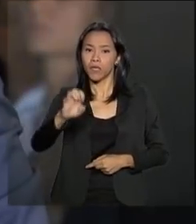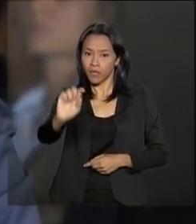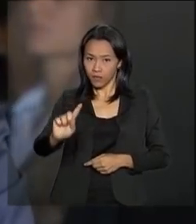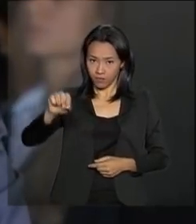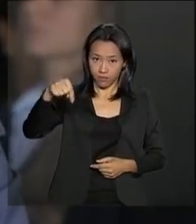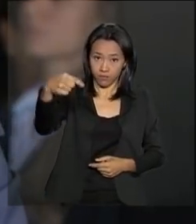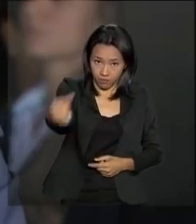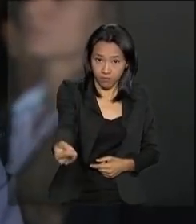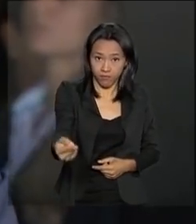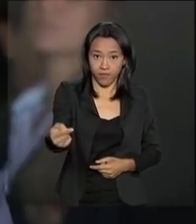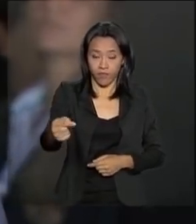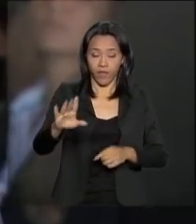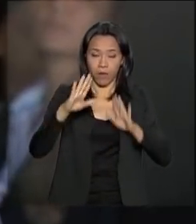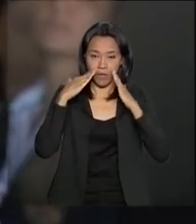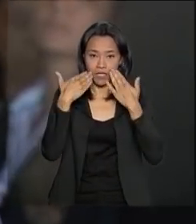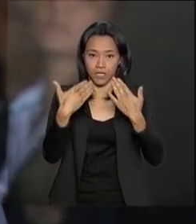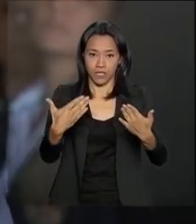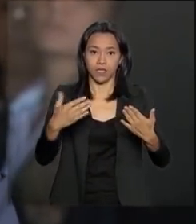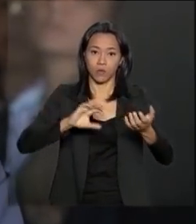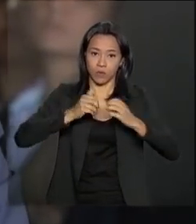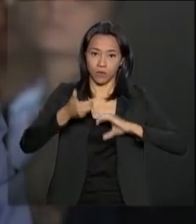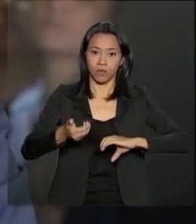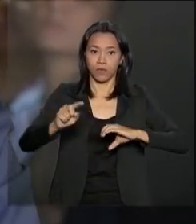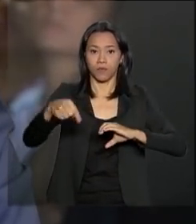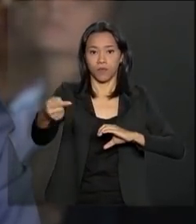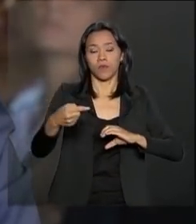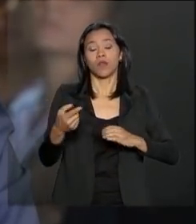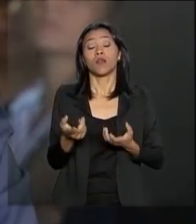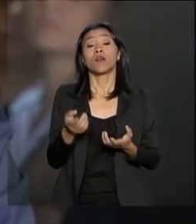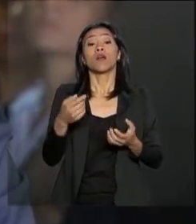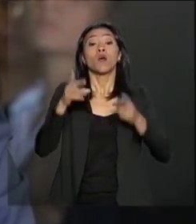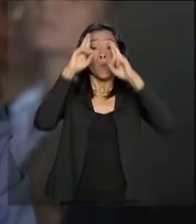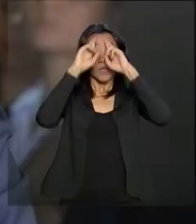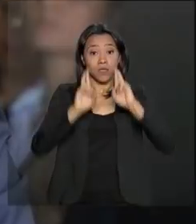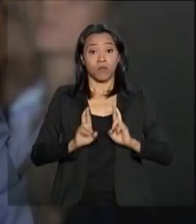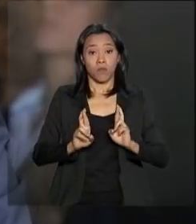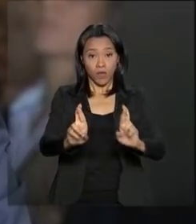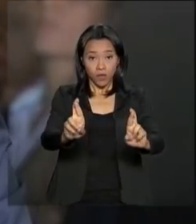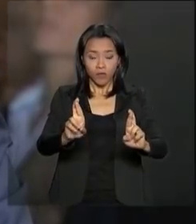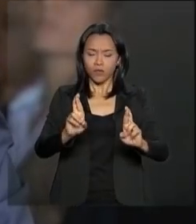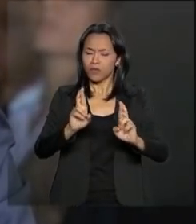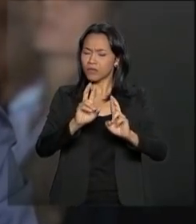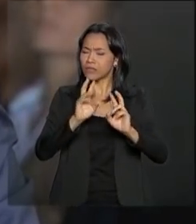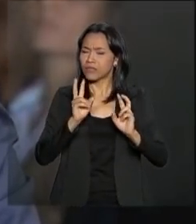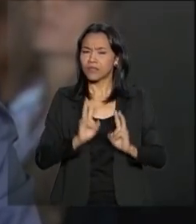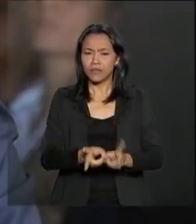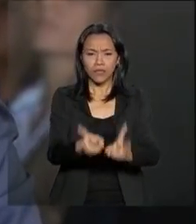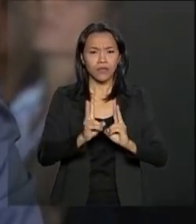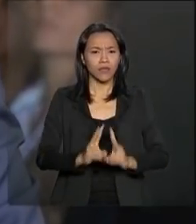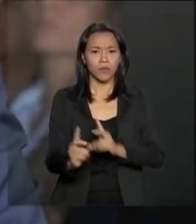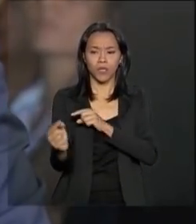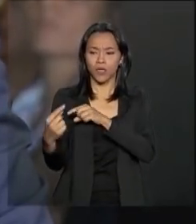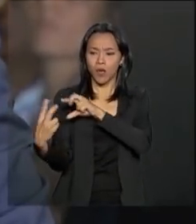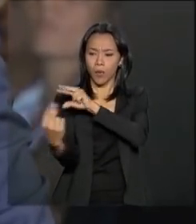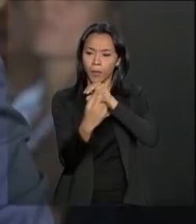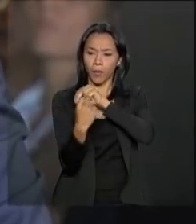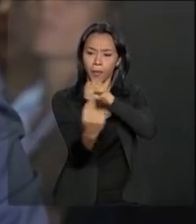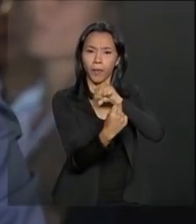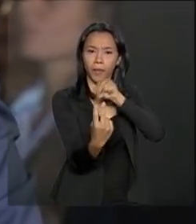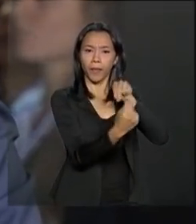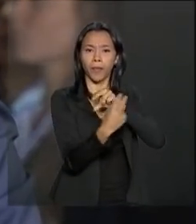legislatura e lutar para convencer, com respeito e toda abertura ao diálogo, os